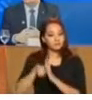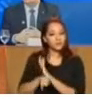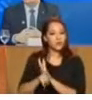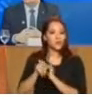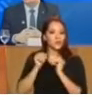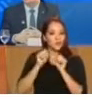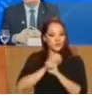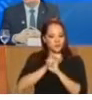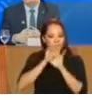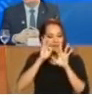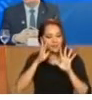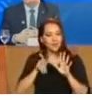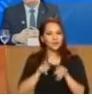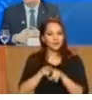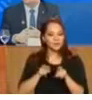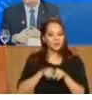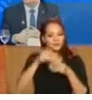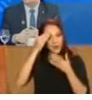e agradecer,